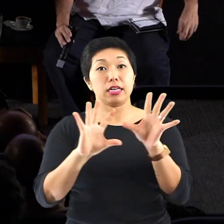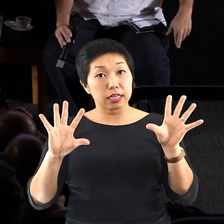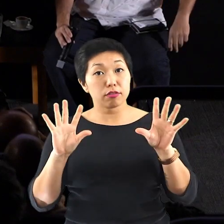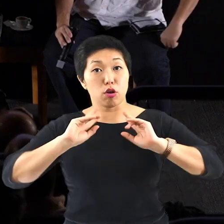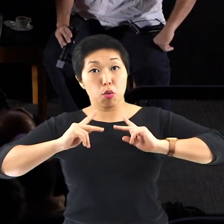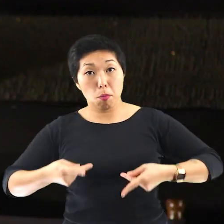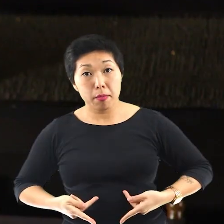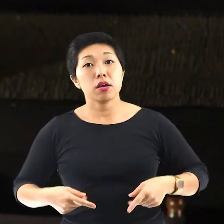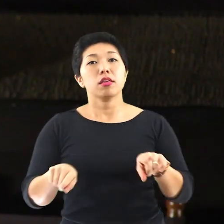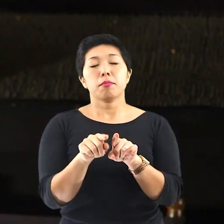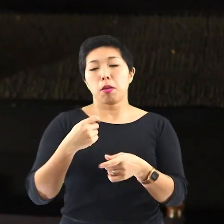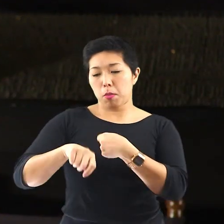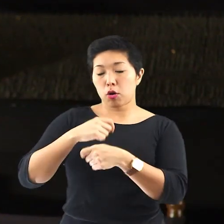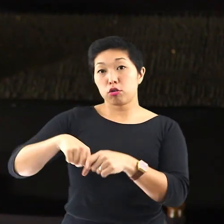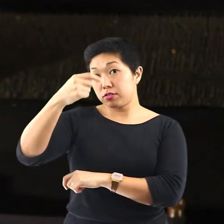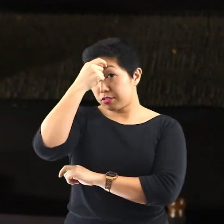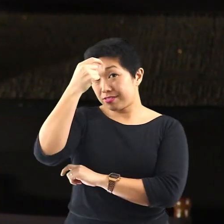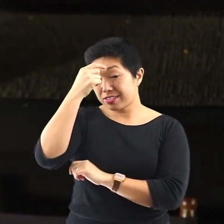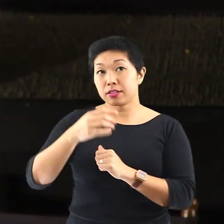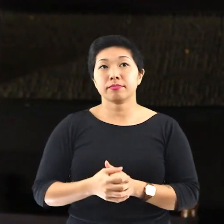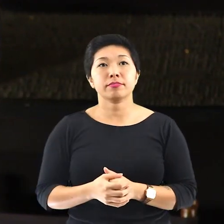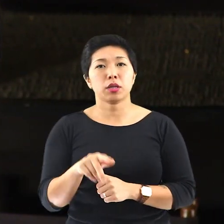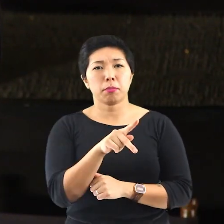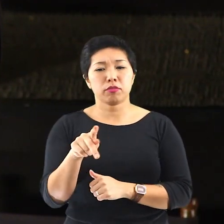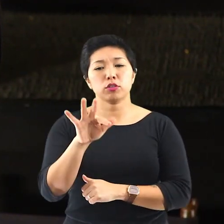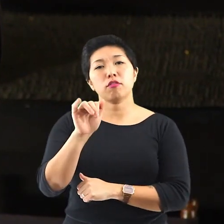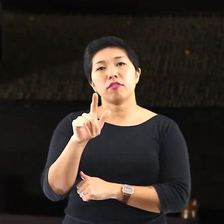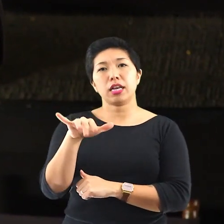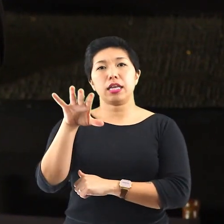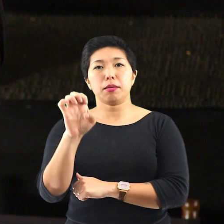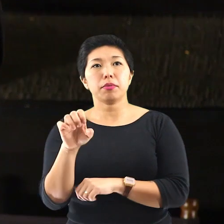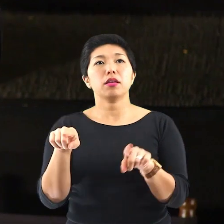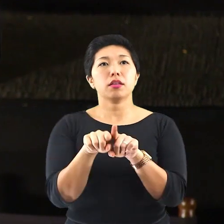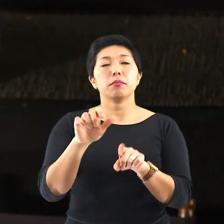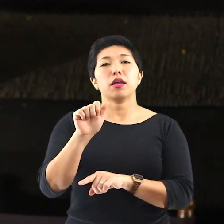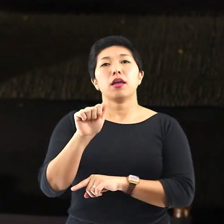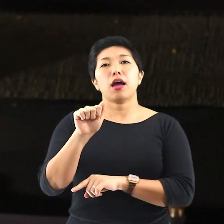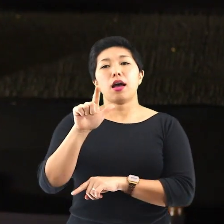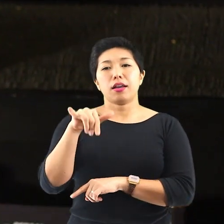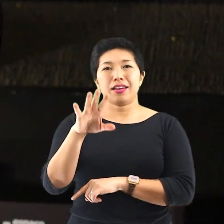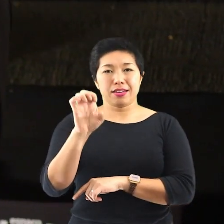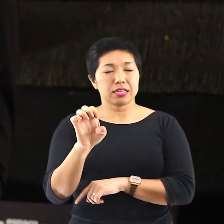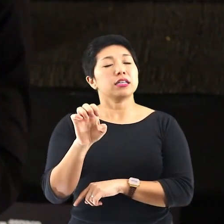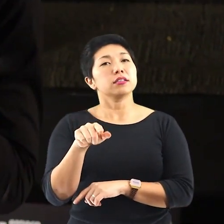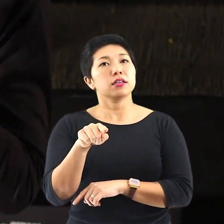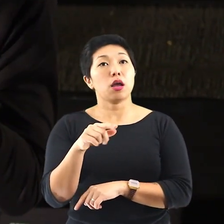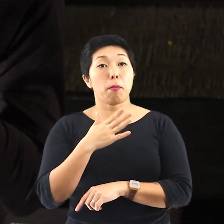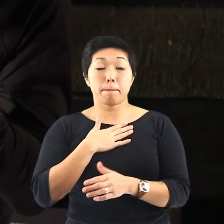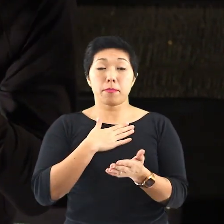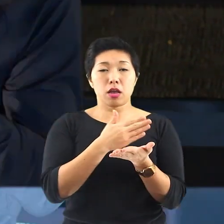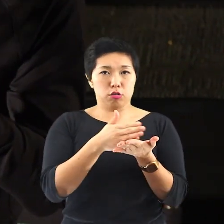livre, uma economia sã, dos professores Felipe Vampares e Yannick van der Bort, com o meu prefácio,